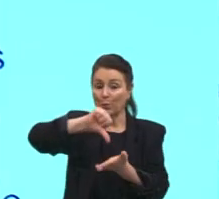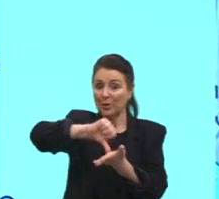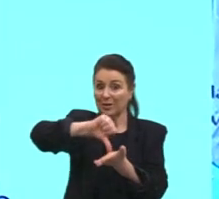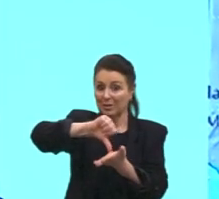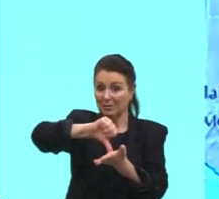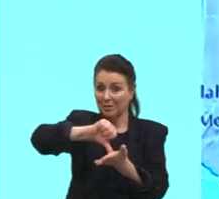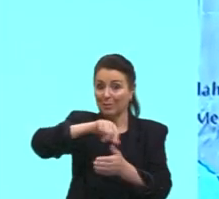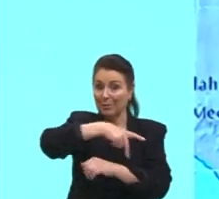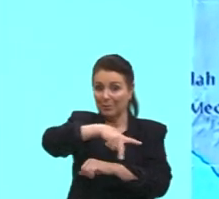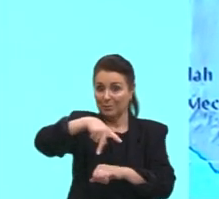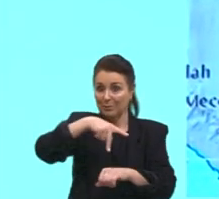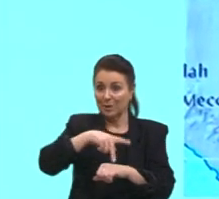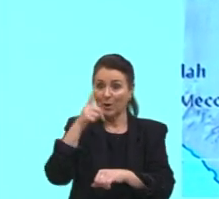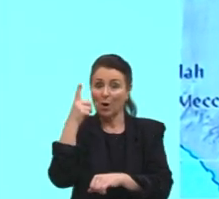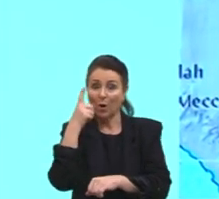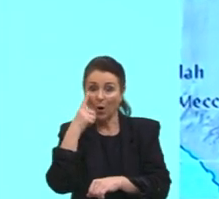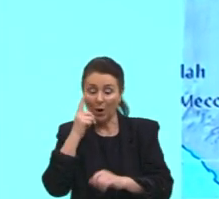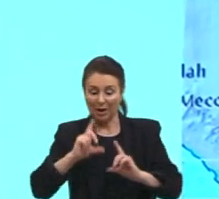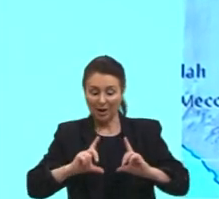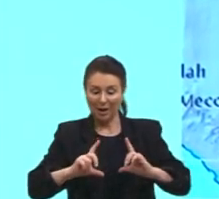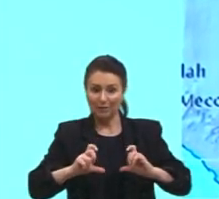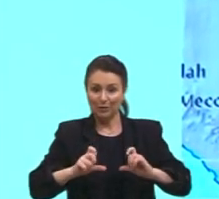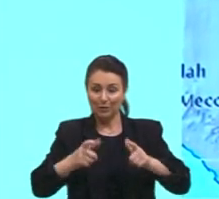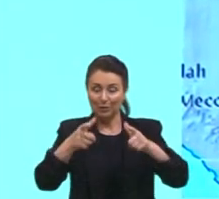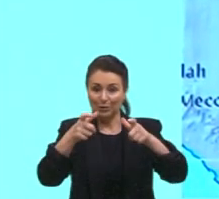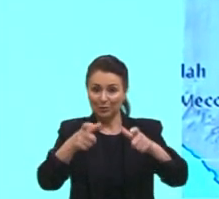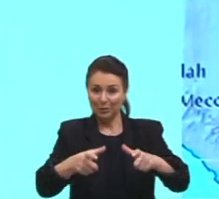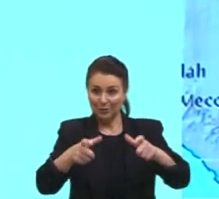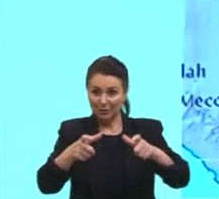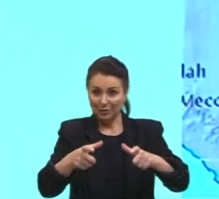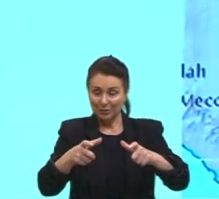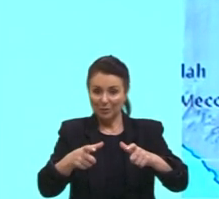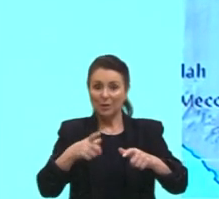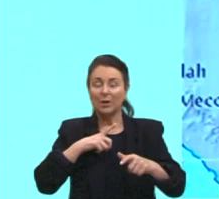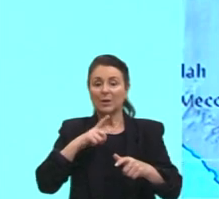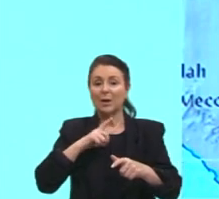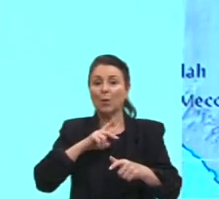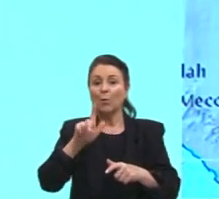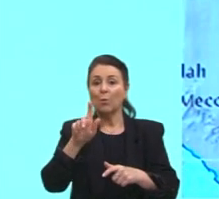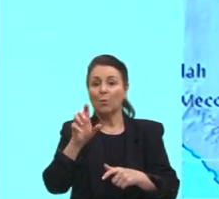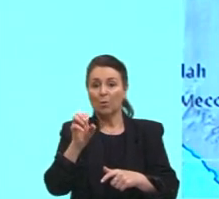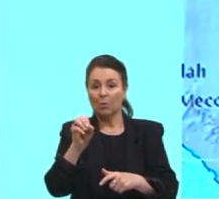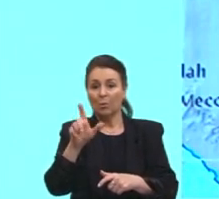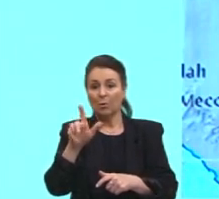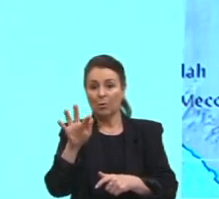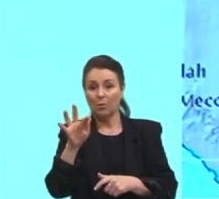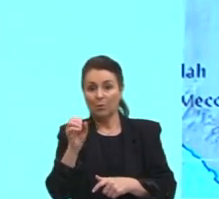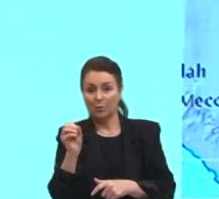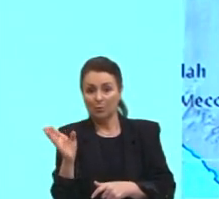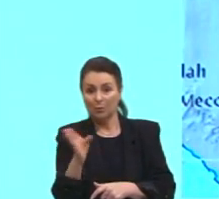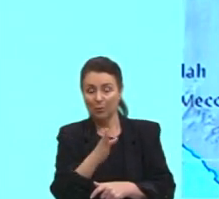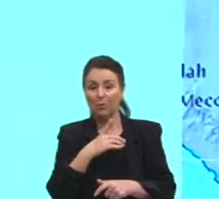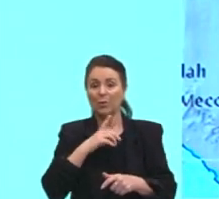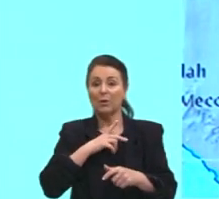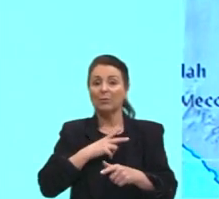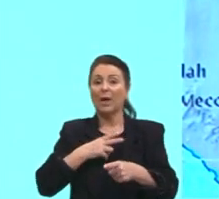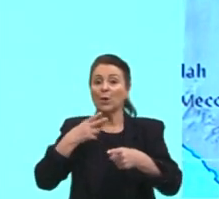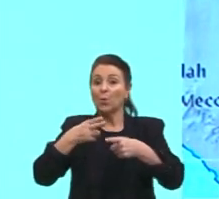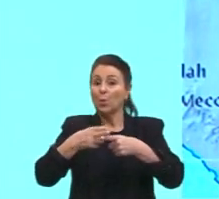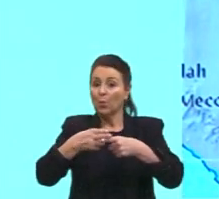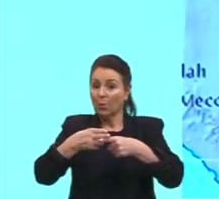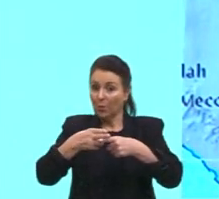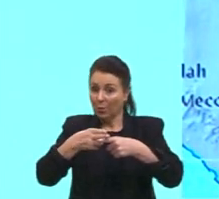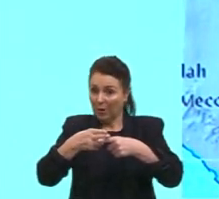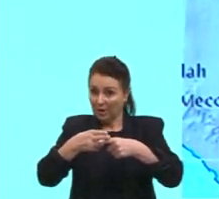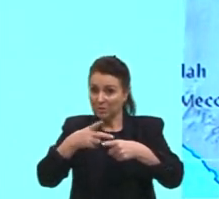aqui do Estreito de hormônios né Golfo pérsico Aqui nós temos o Kuwait né relacionado Aqui